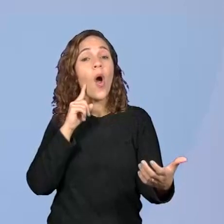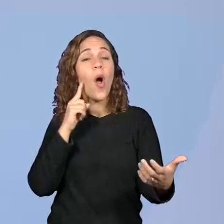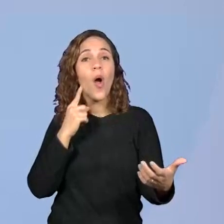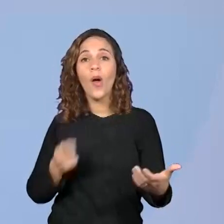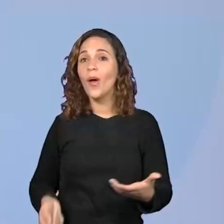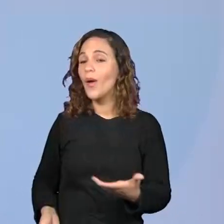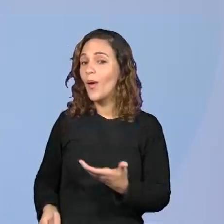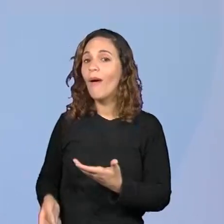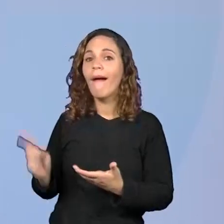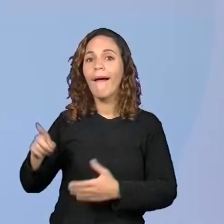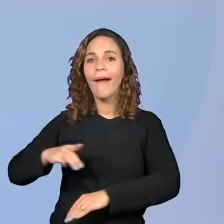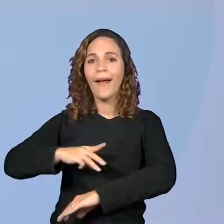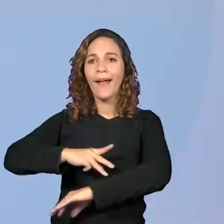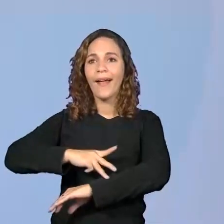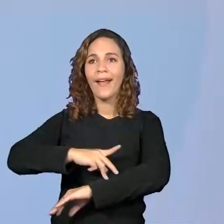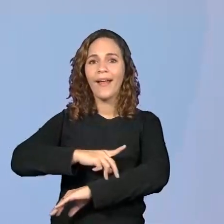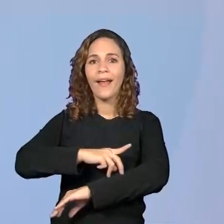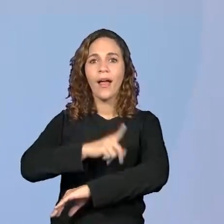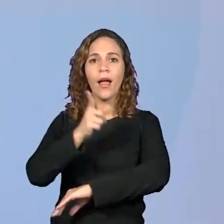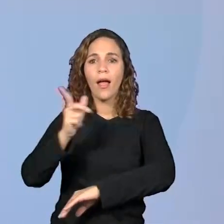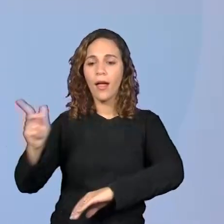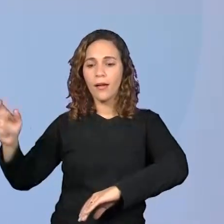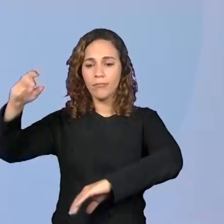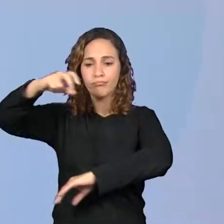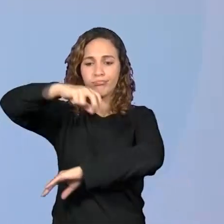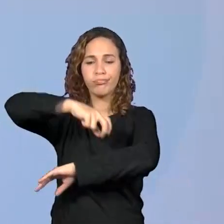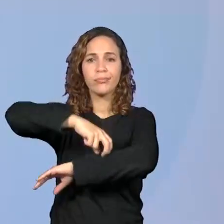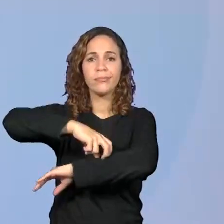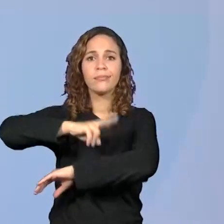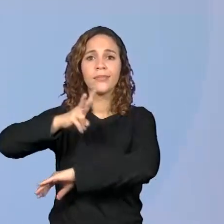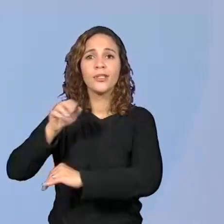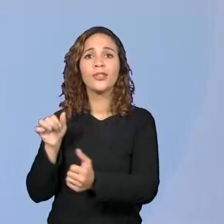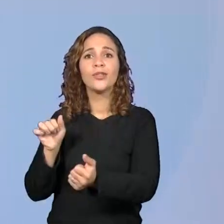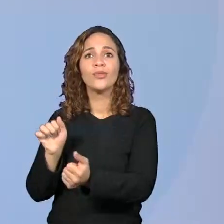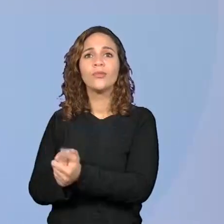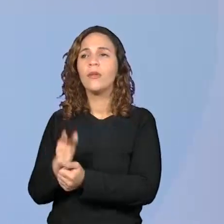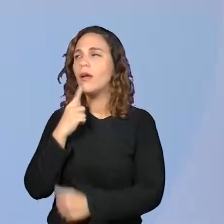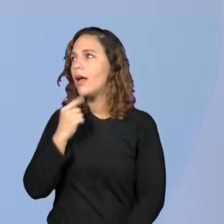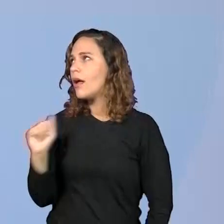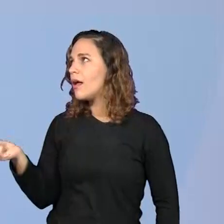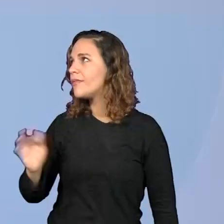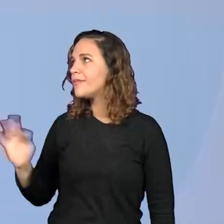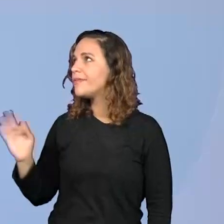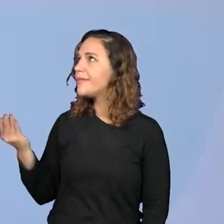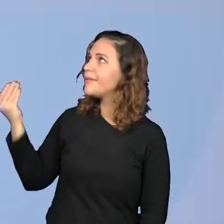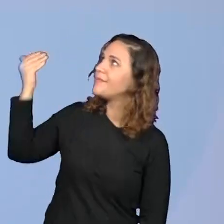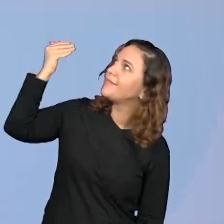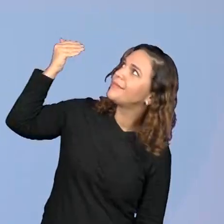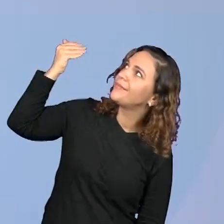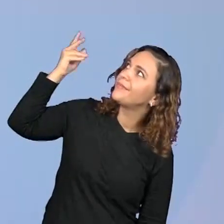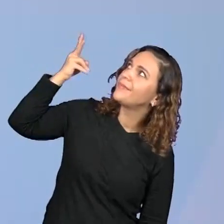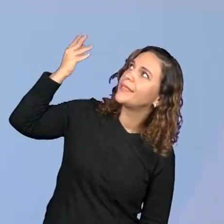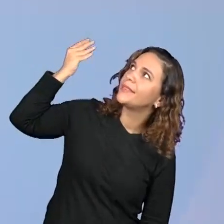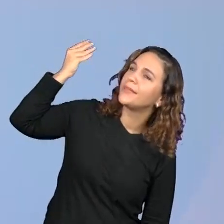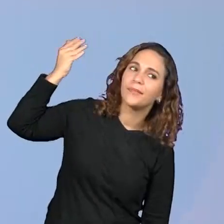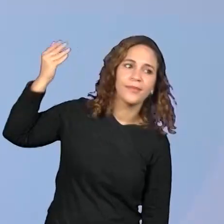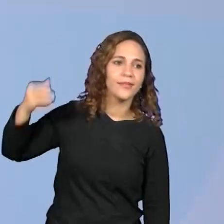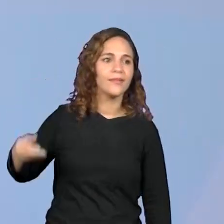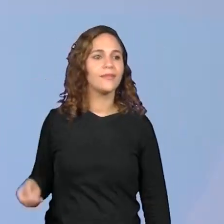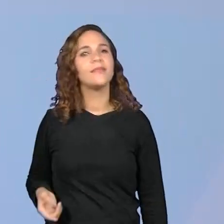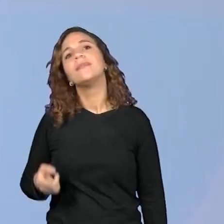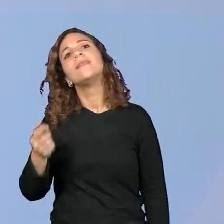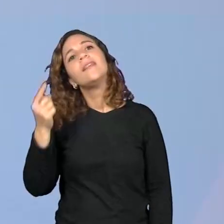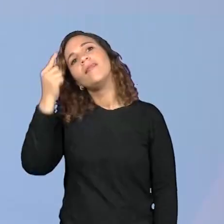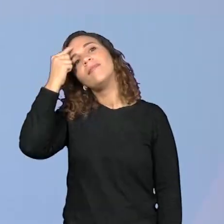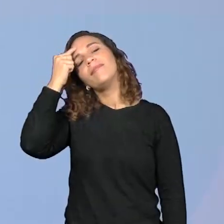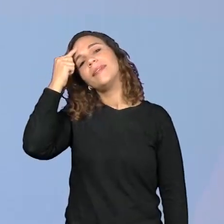Marcelo é um bicho-pau e ele, ela está juntinho dele, ela achando que ele não apareceu para o encontro. Achou que o date tinha miado.